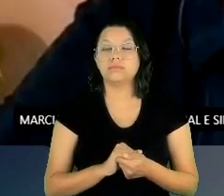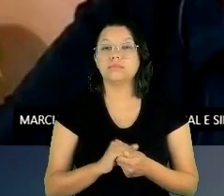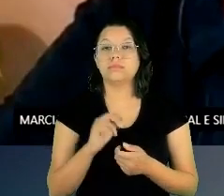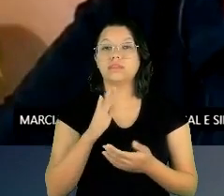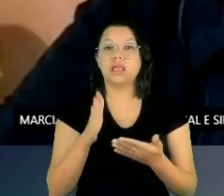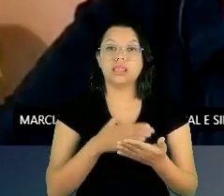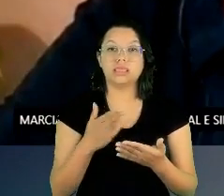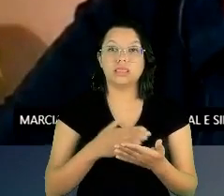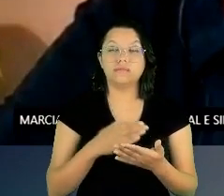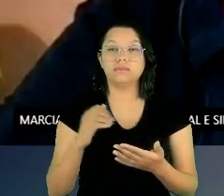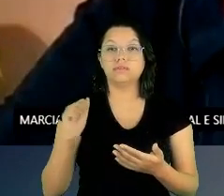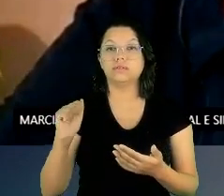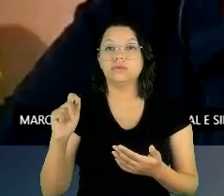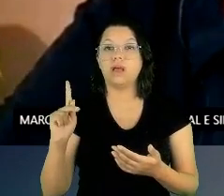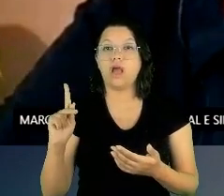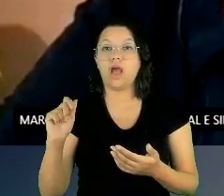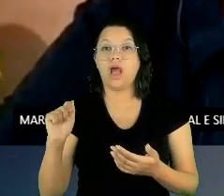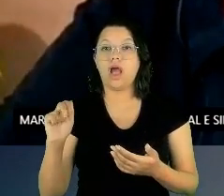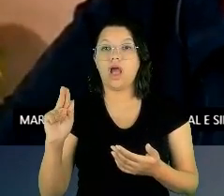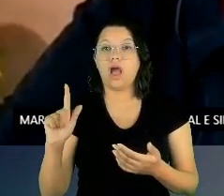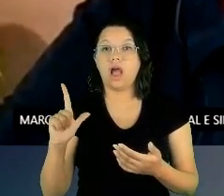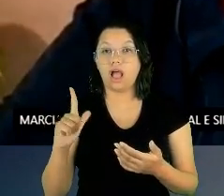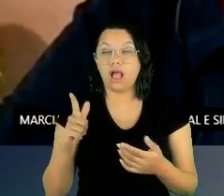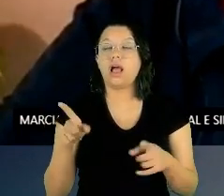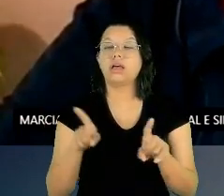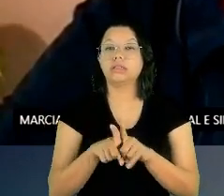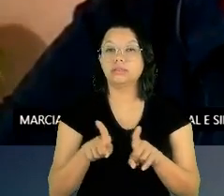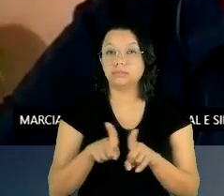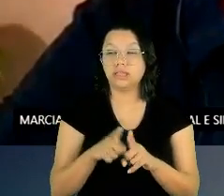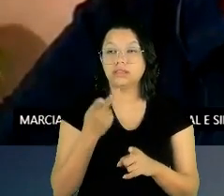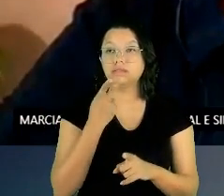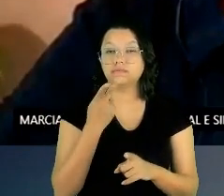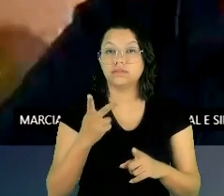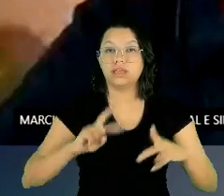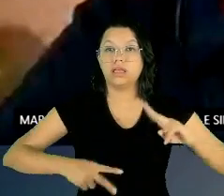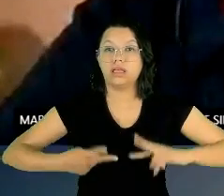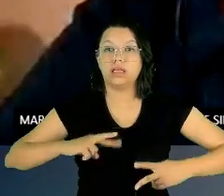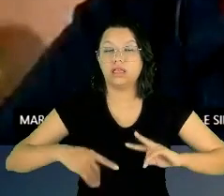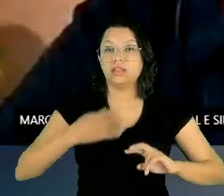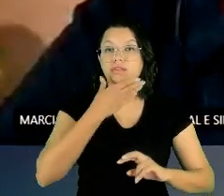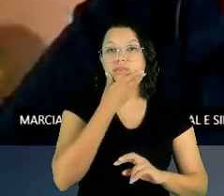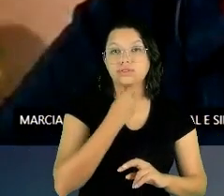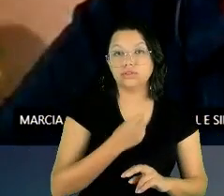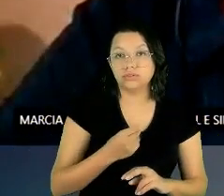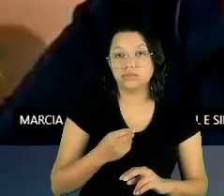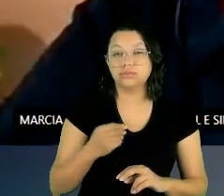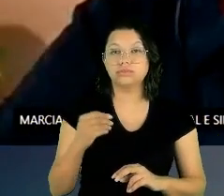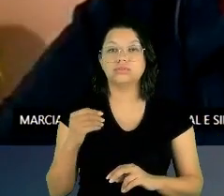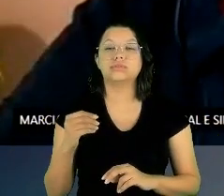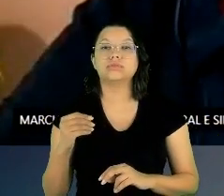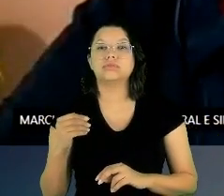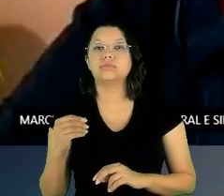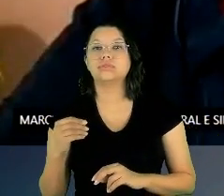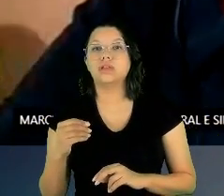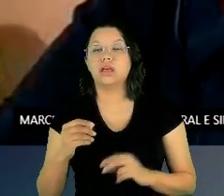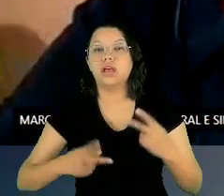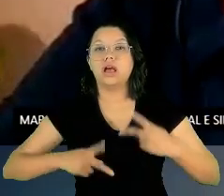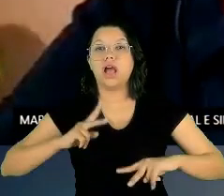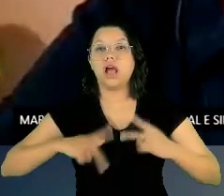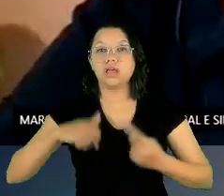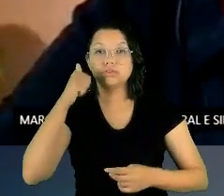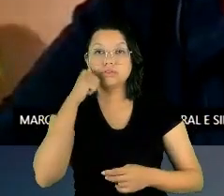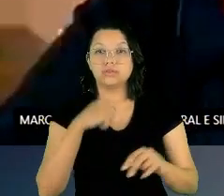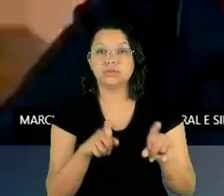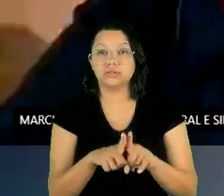recomendo o livro do Paul Zek, que vai falar sobre a ocitocina, testosterona, vasopressina no comportamento humano,